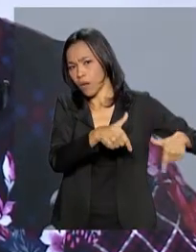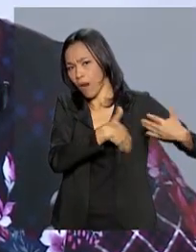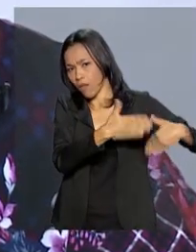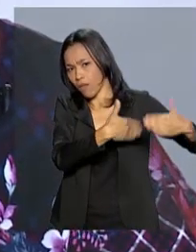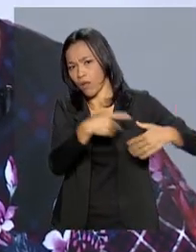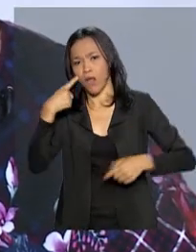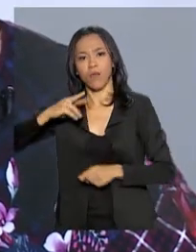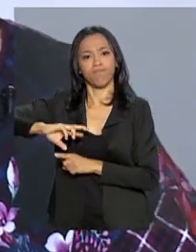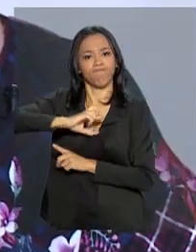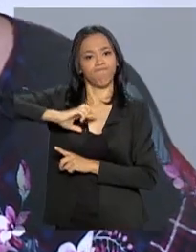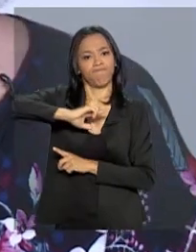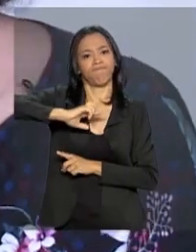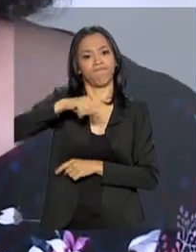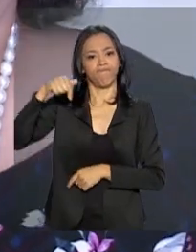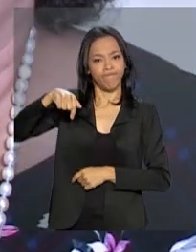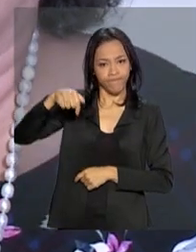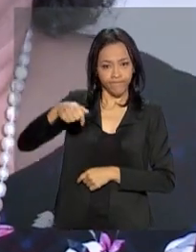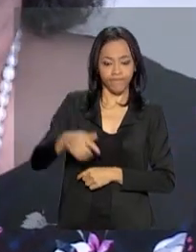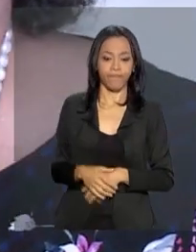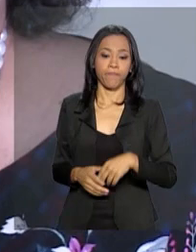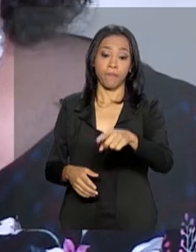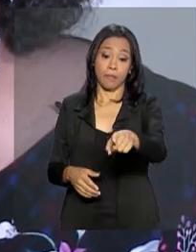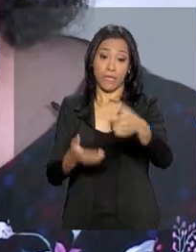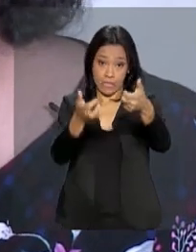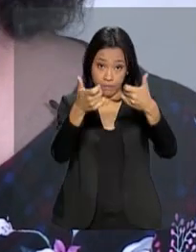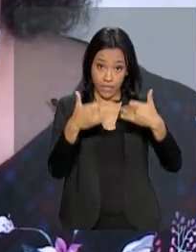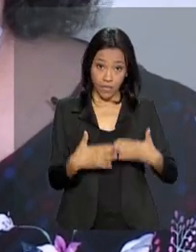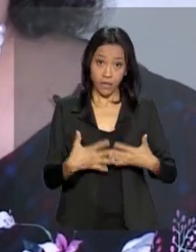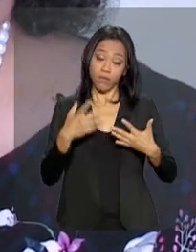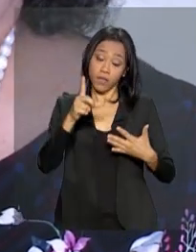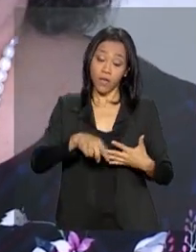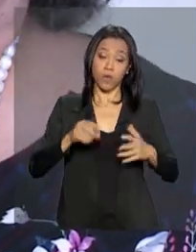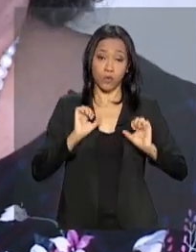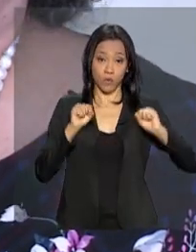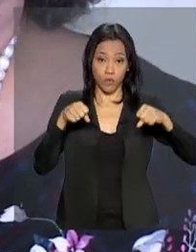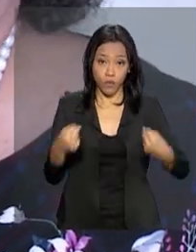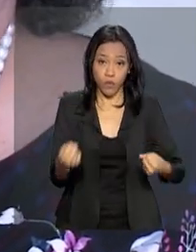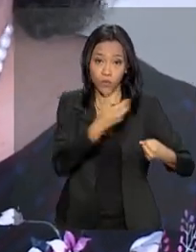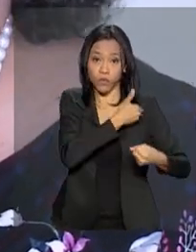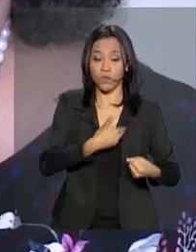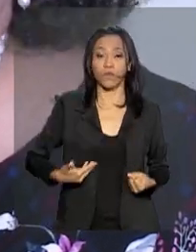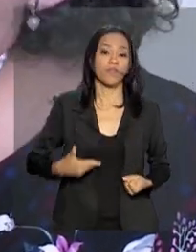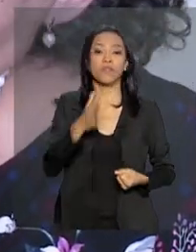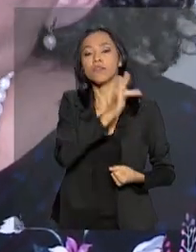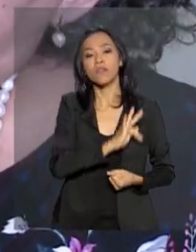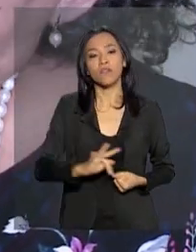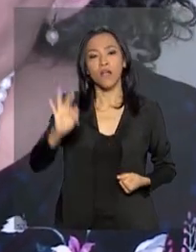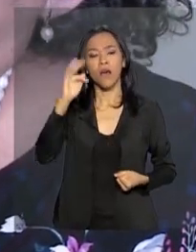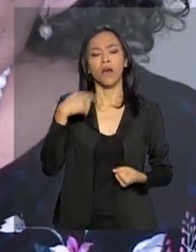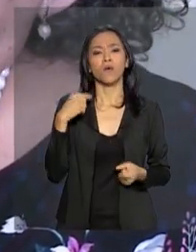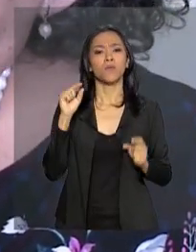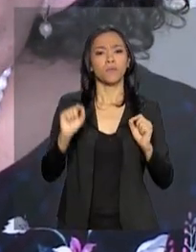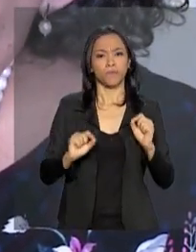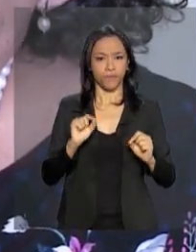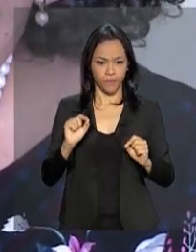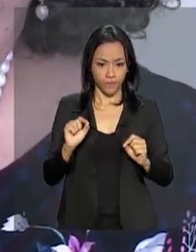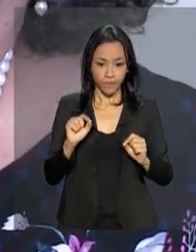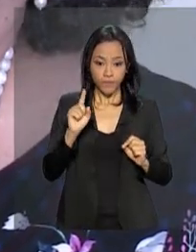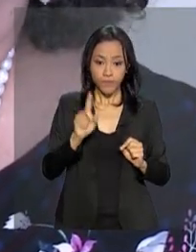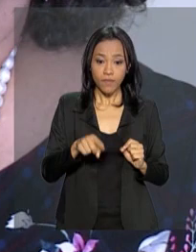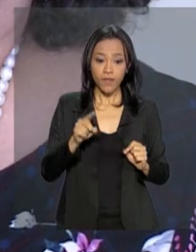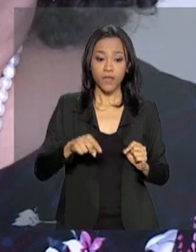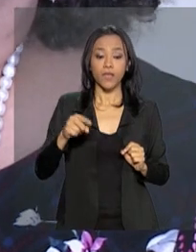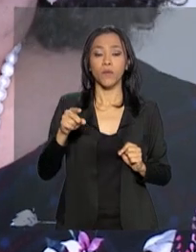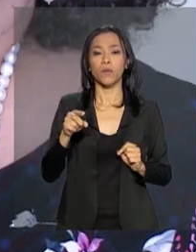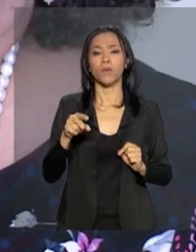de esforço do governo federal, o que eu quero destacar é esse esforço de articulação federativa, que o CIF